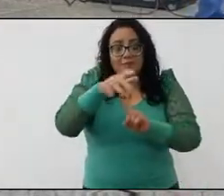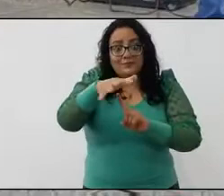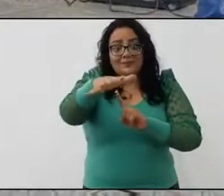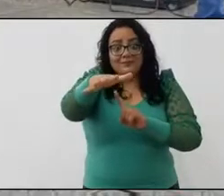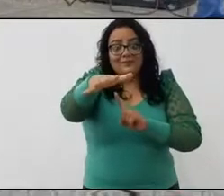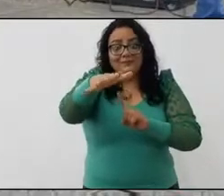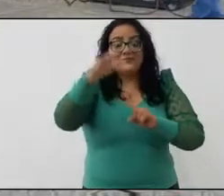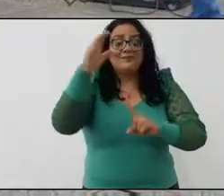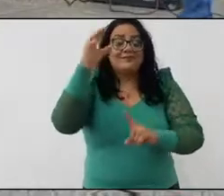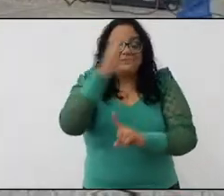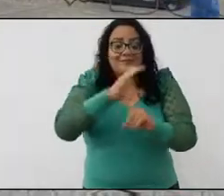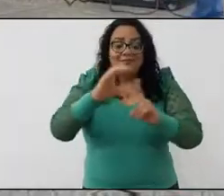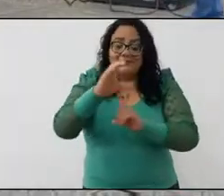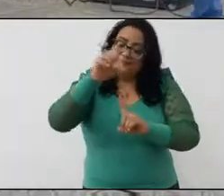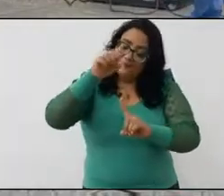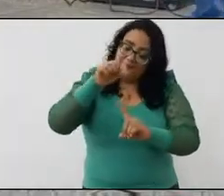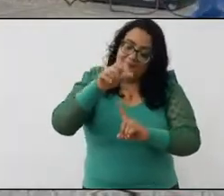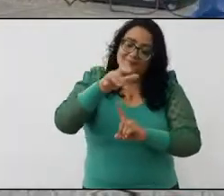transmitidos